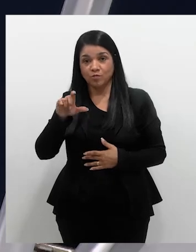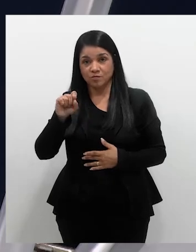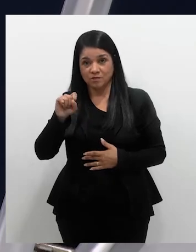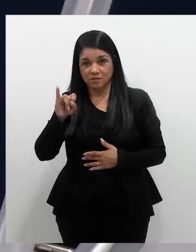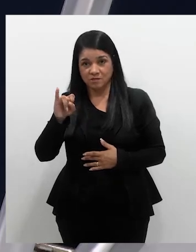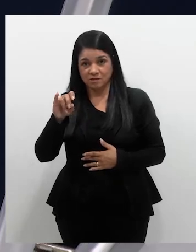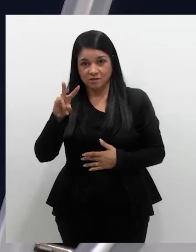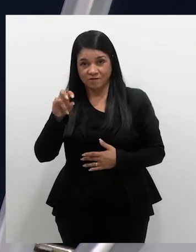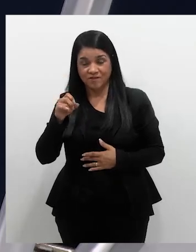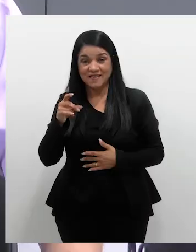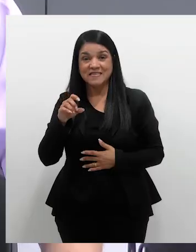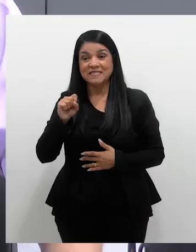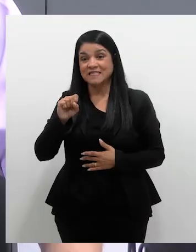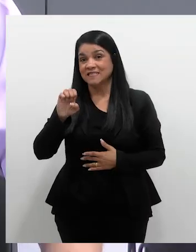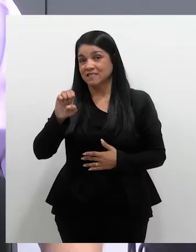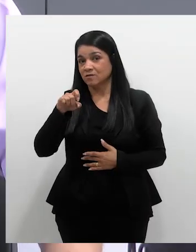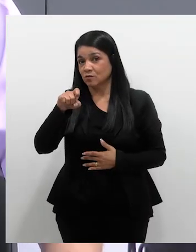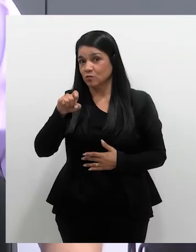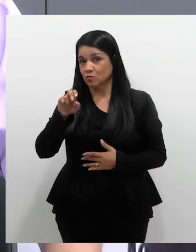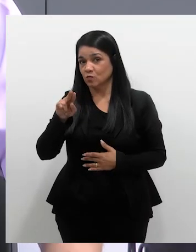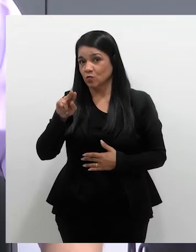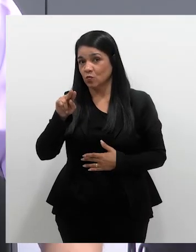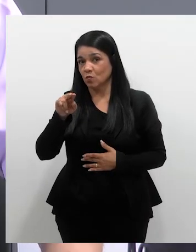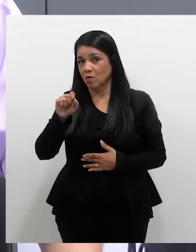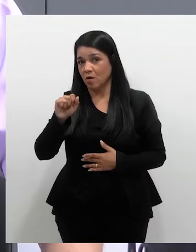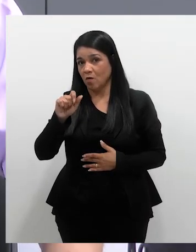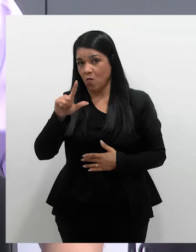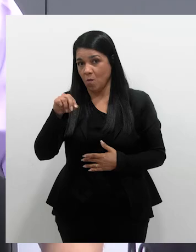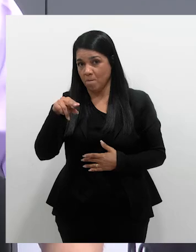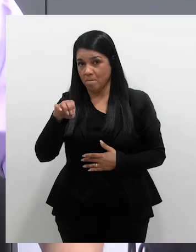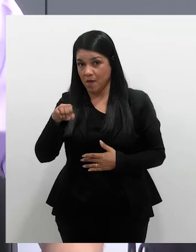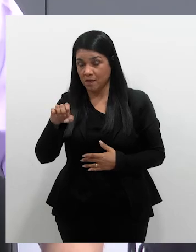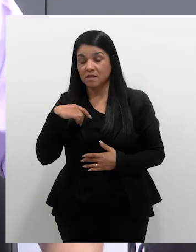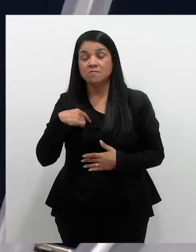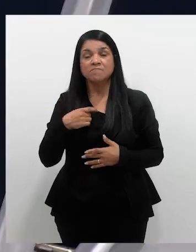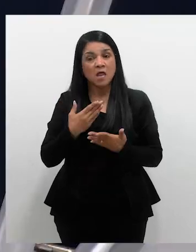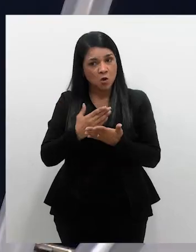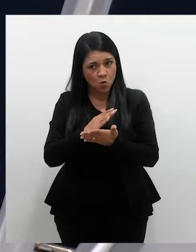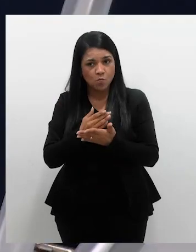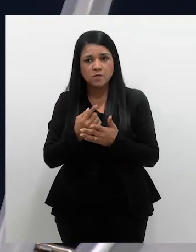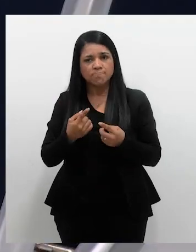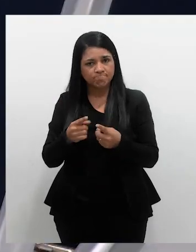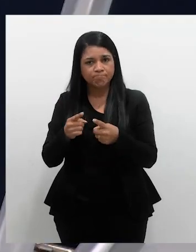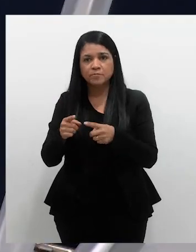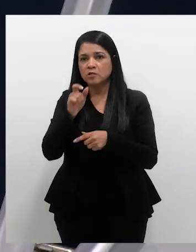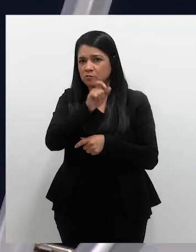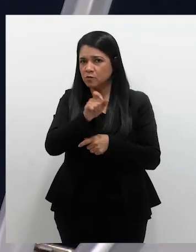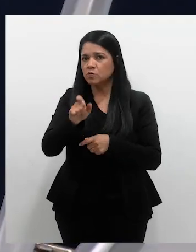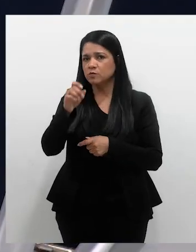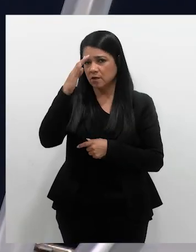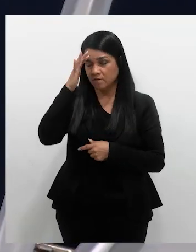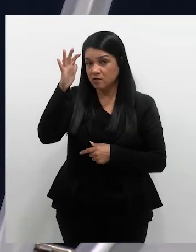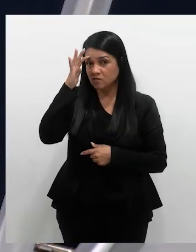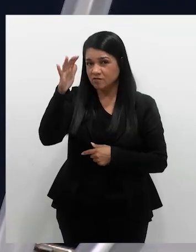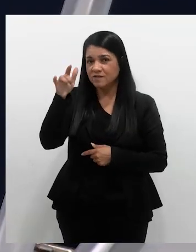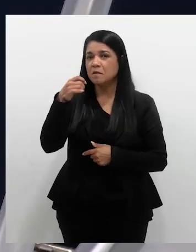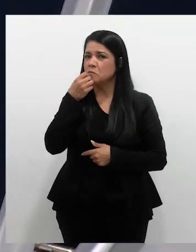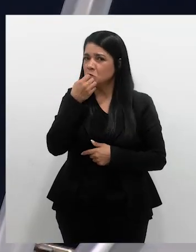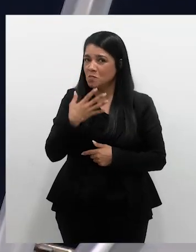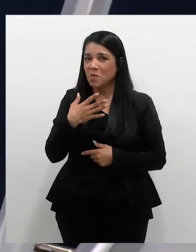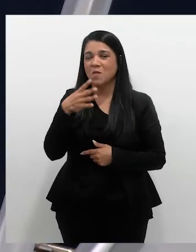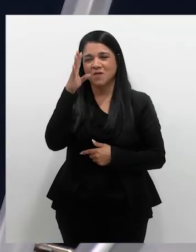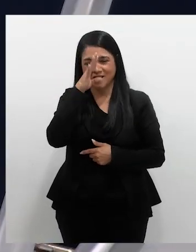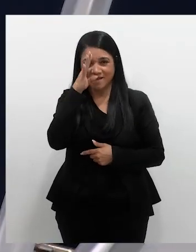muito over e tal, mas é para exatamente incomodar, para fazer as pessoas refletirem. Mas isso era muito legal. A